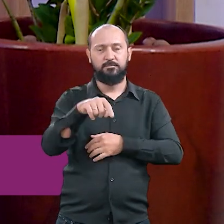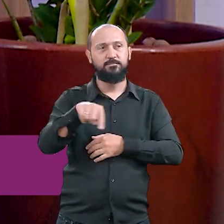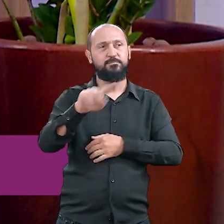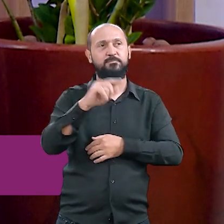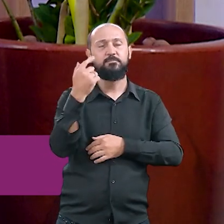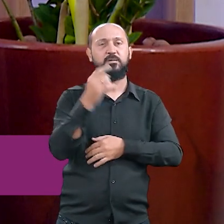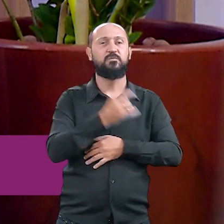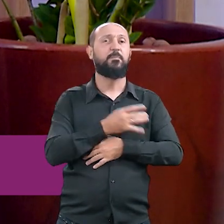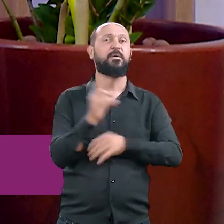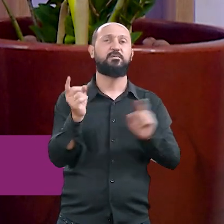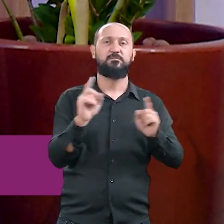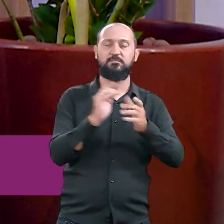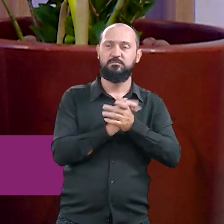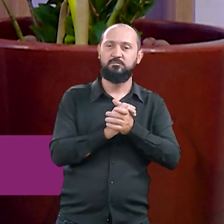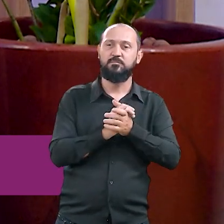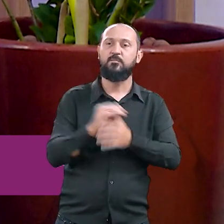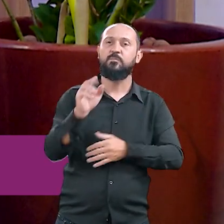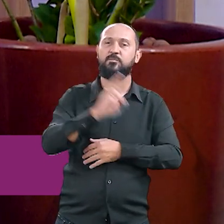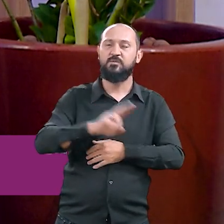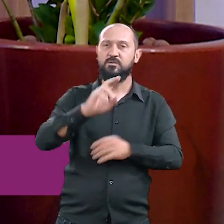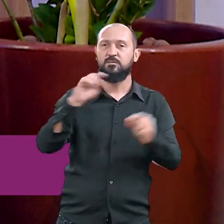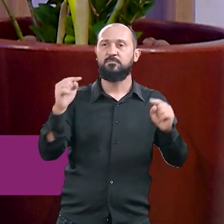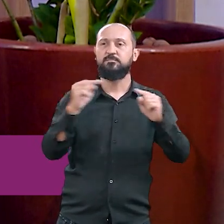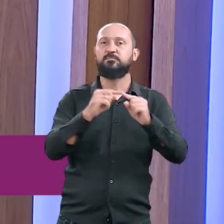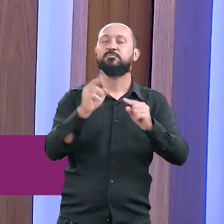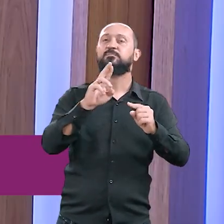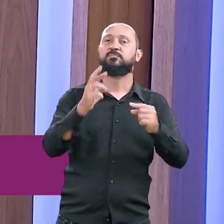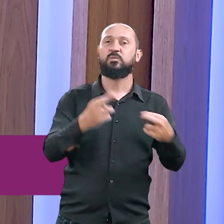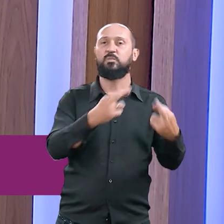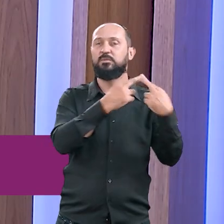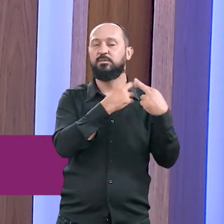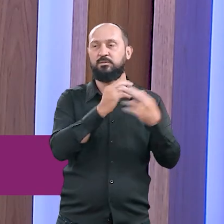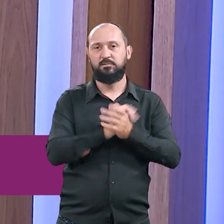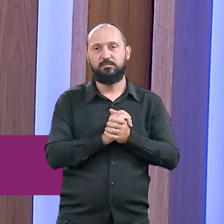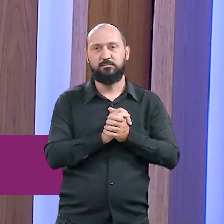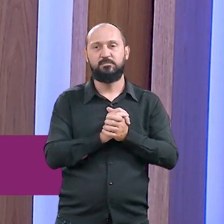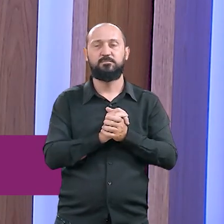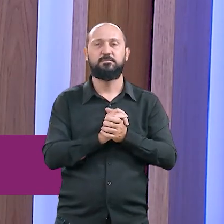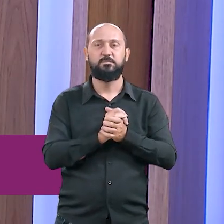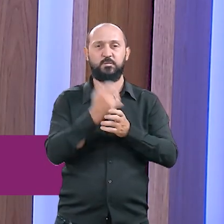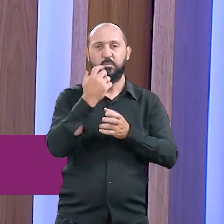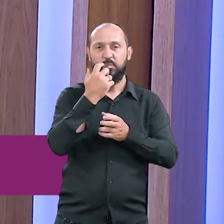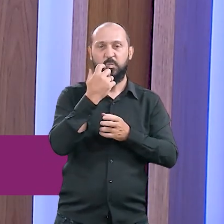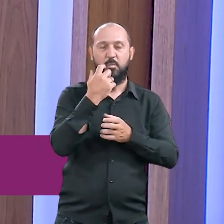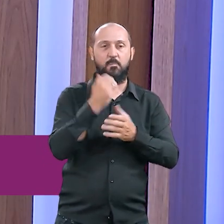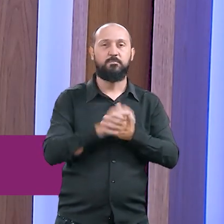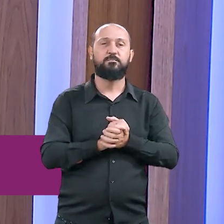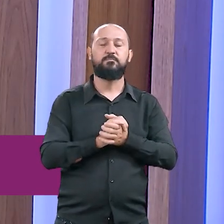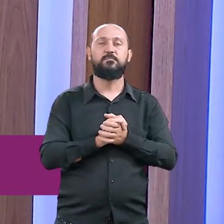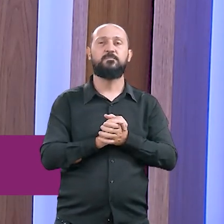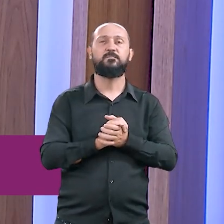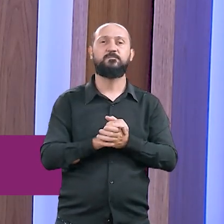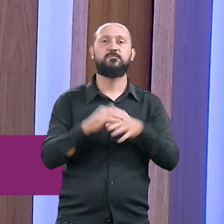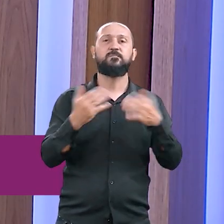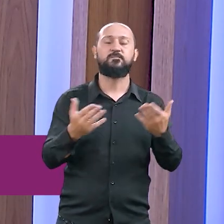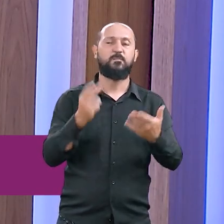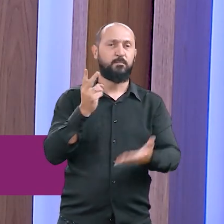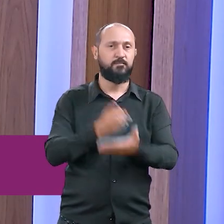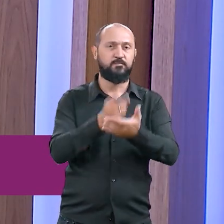você, às vezes a gente fica com a sensação de que a empresa que fabrica o micro-ondas teve acesso à nossa conversa. E não é. Isso